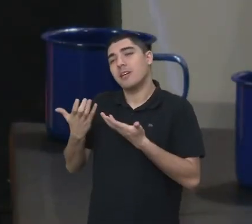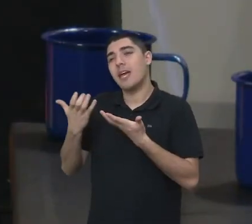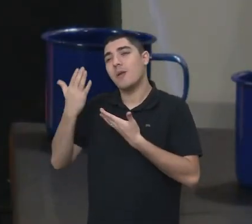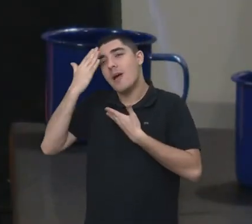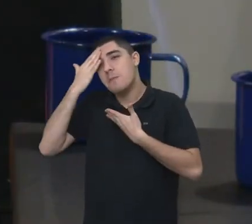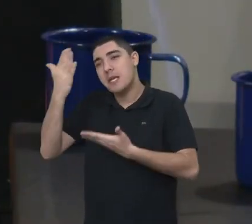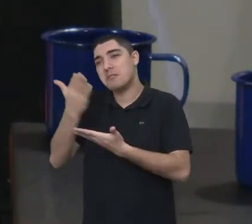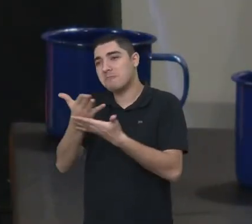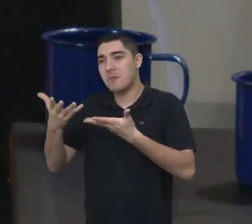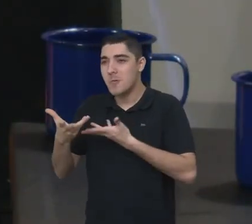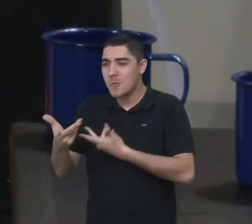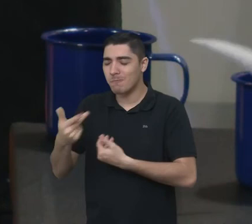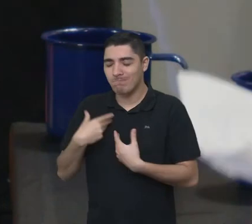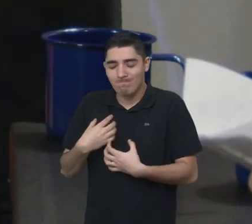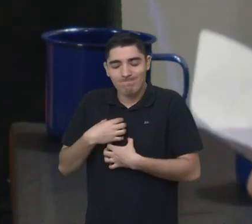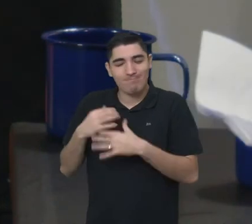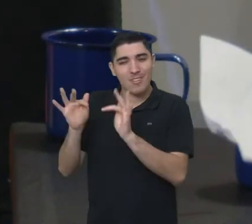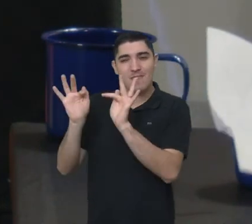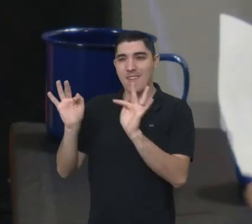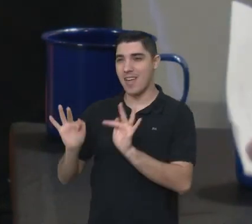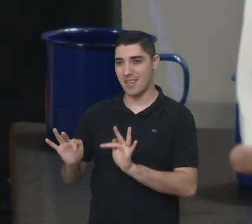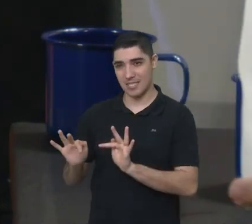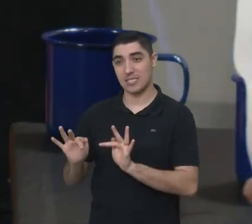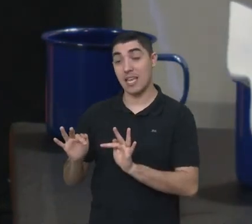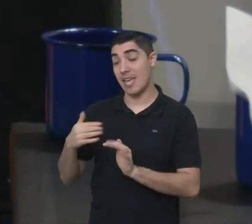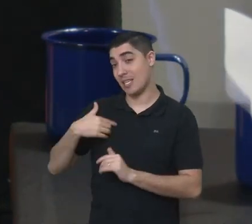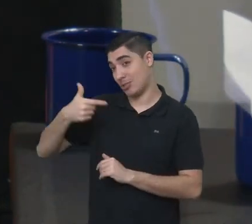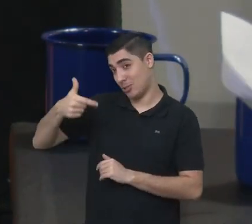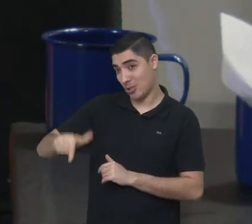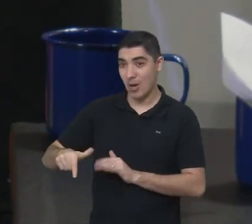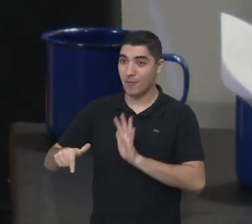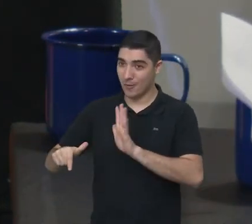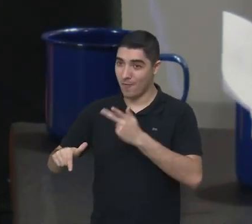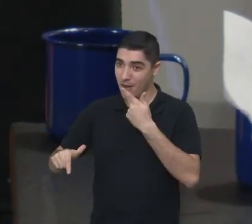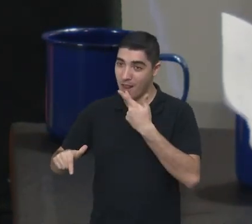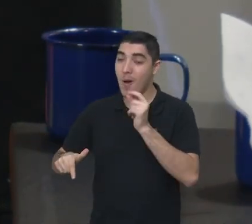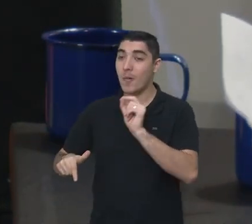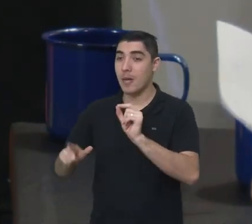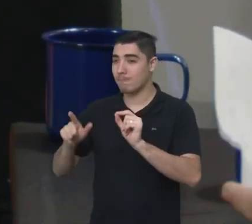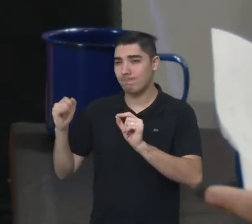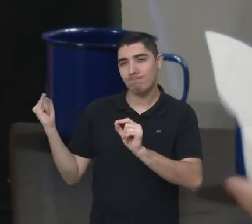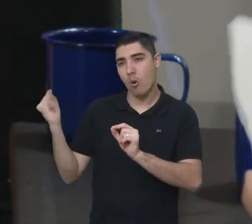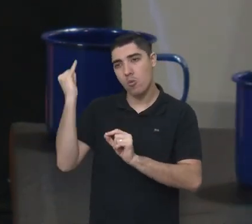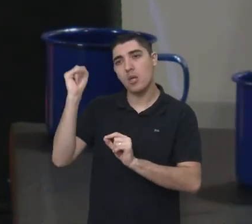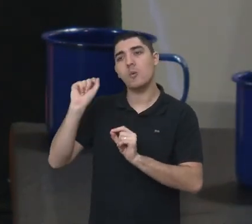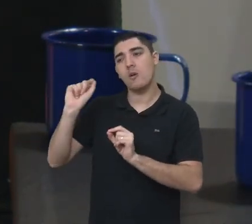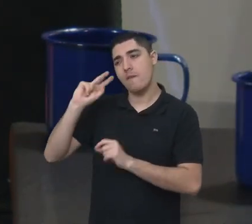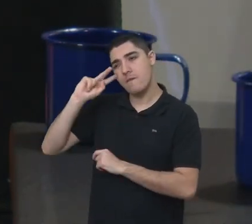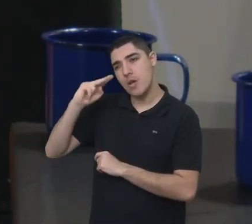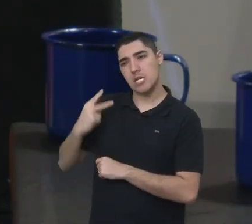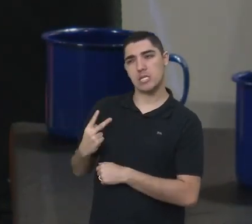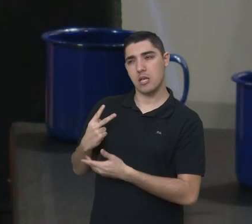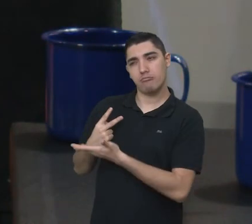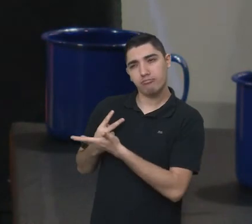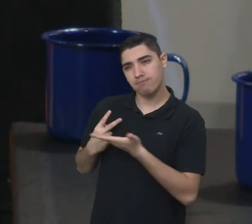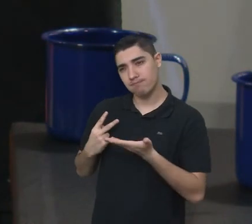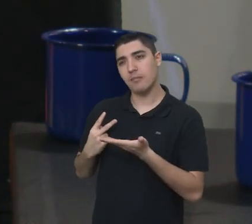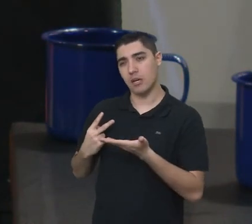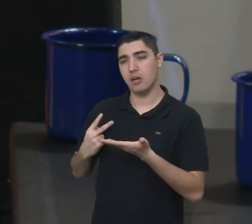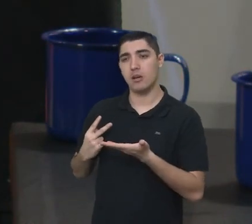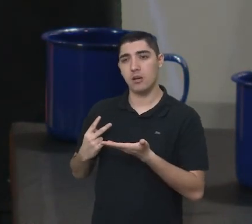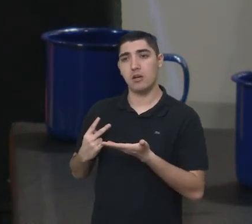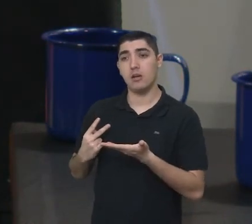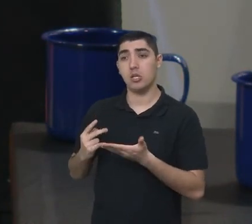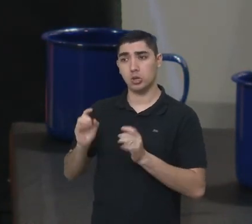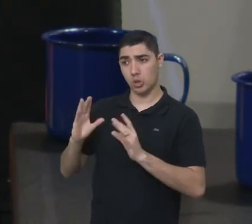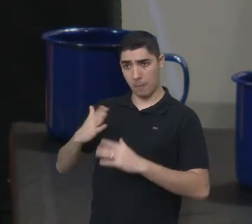convite, fiquei muito feliz. Vou repetir o que eu já falei, que é muito importante dar essa visibilidade,